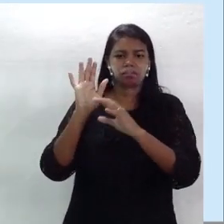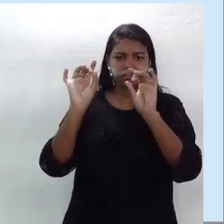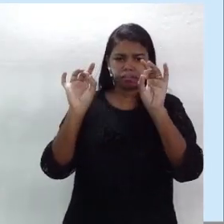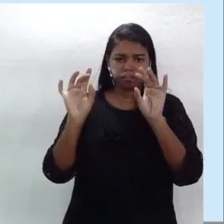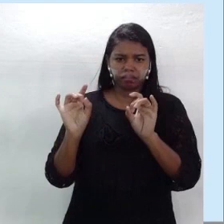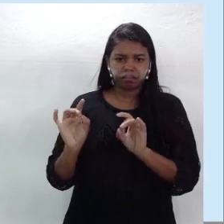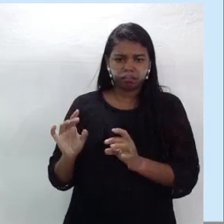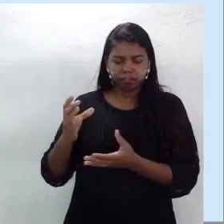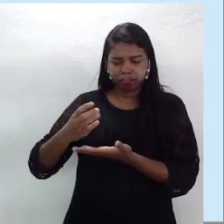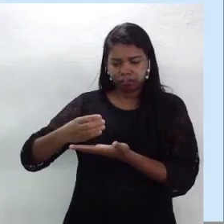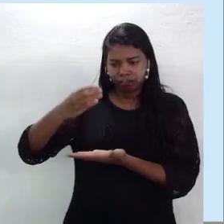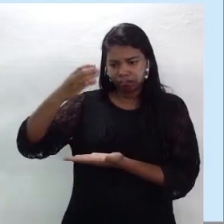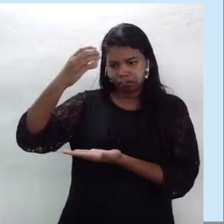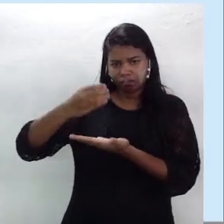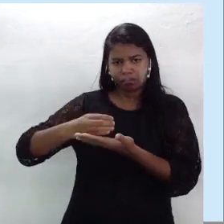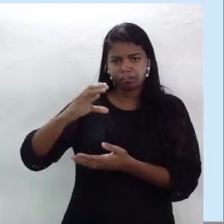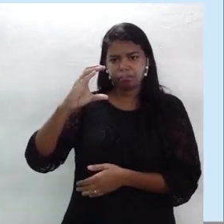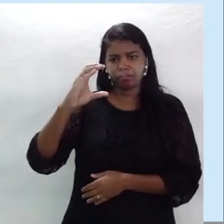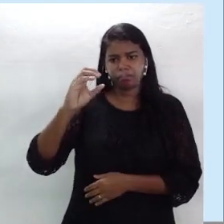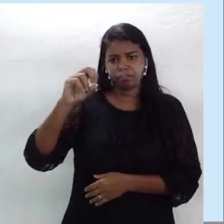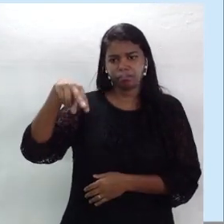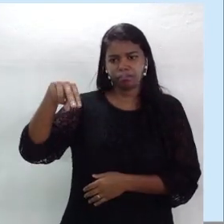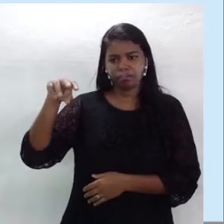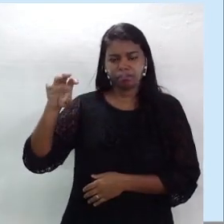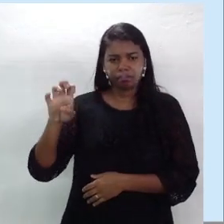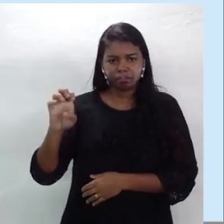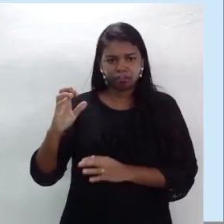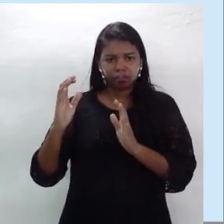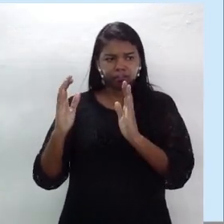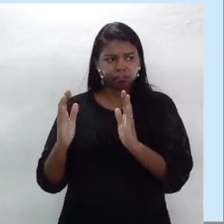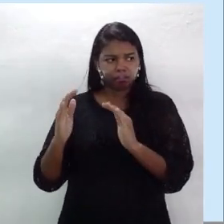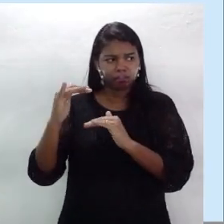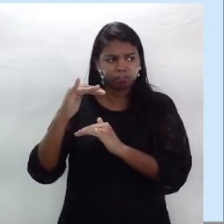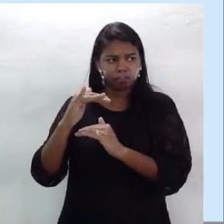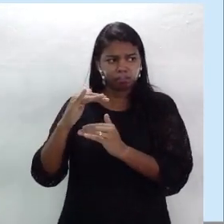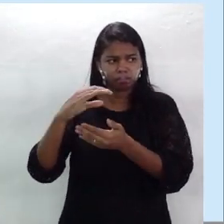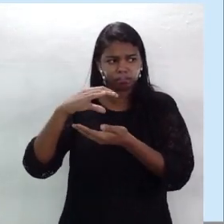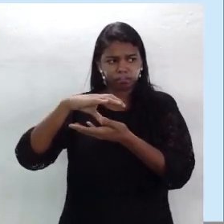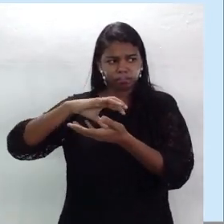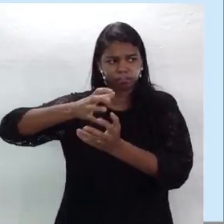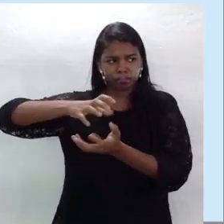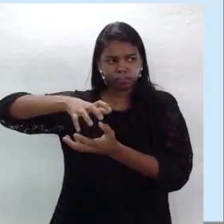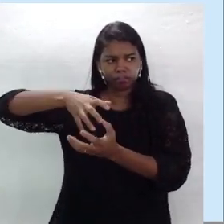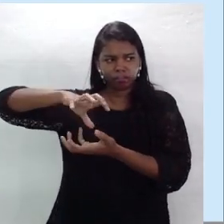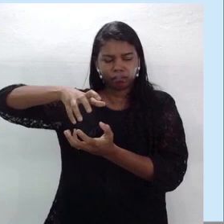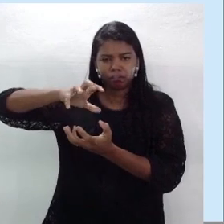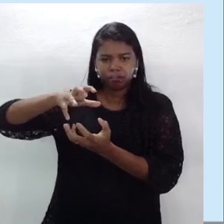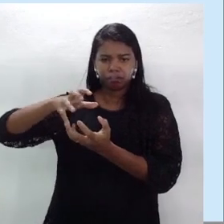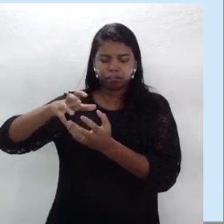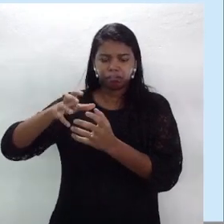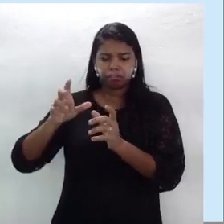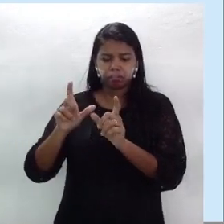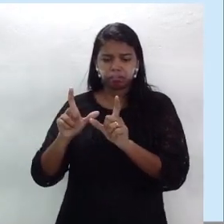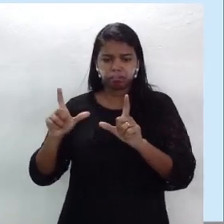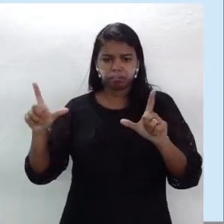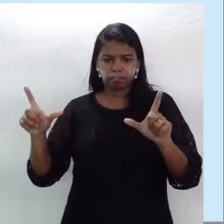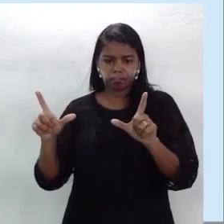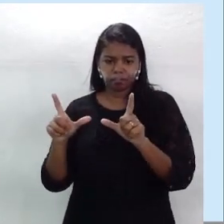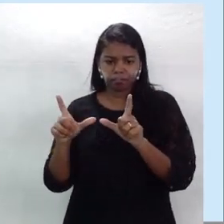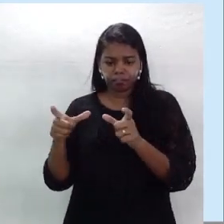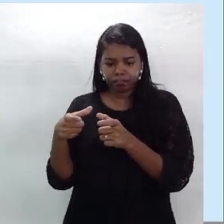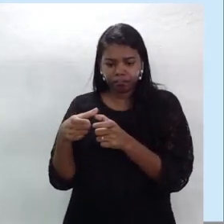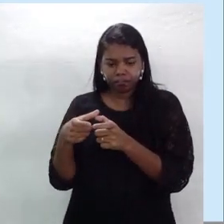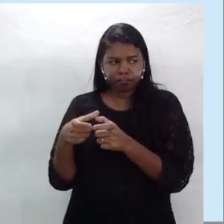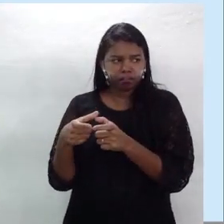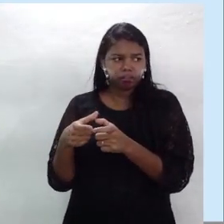específica do cone. Já o cubo, ele ocupa um maior volume com um menor